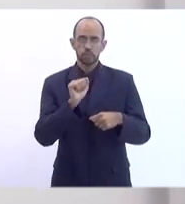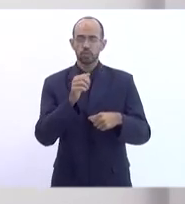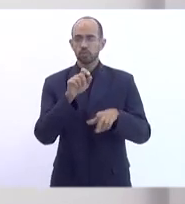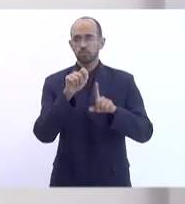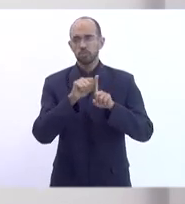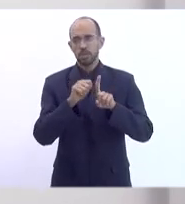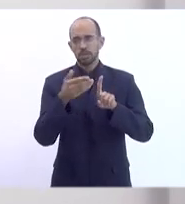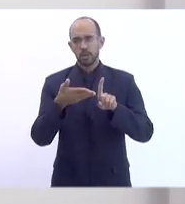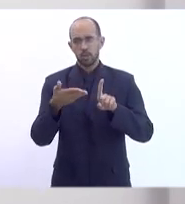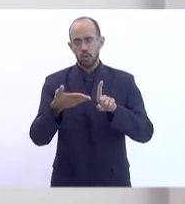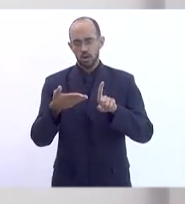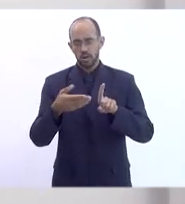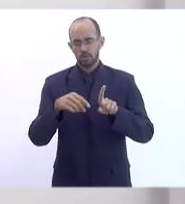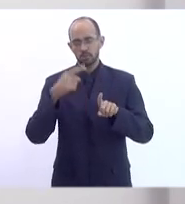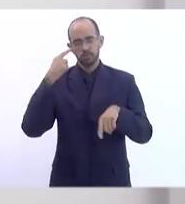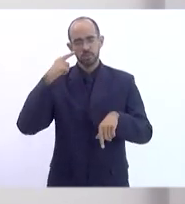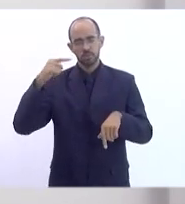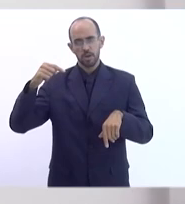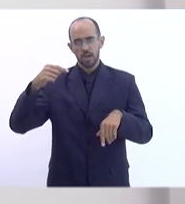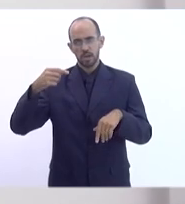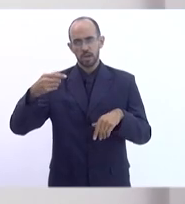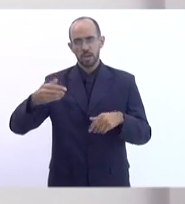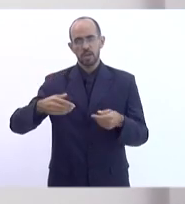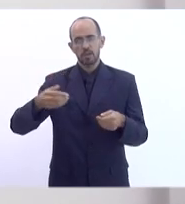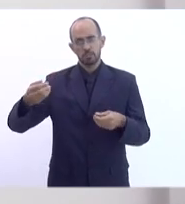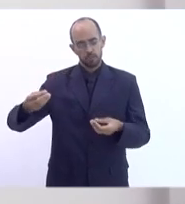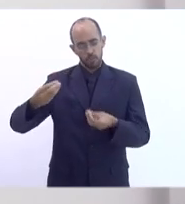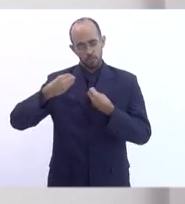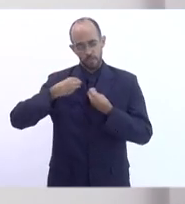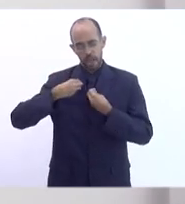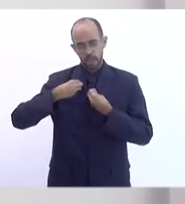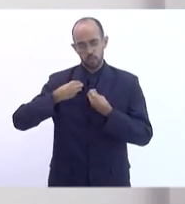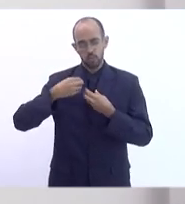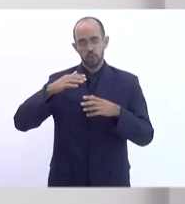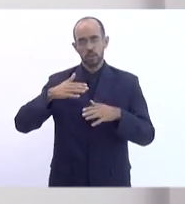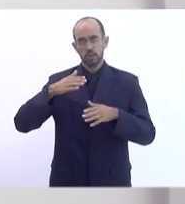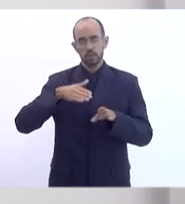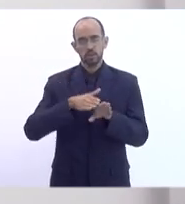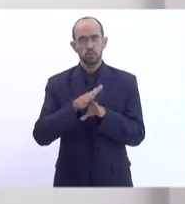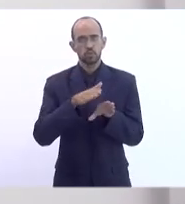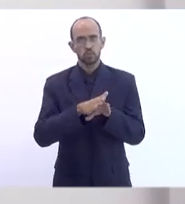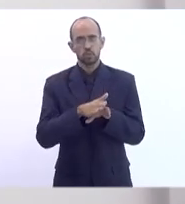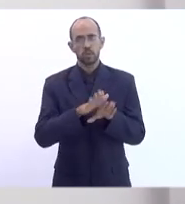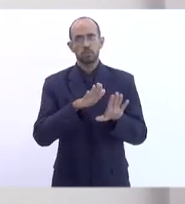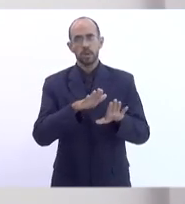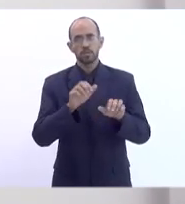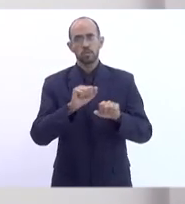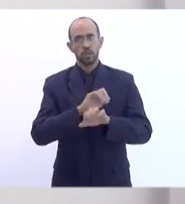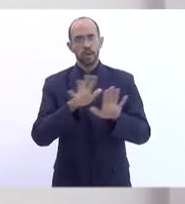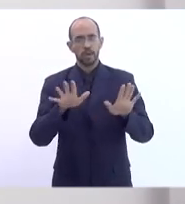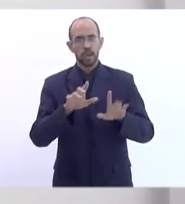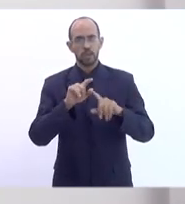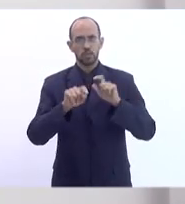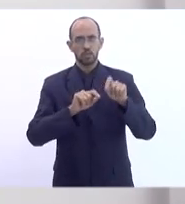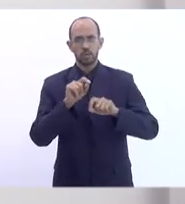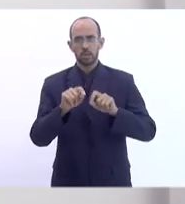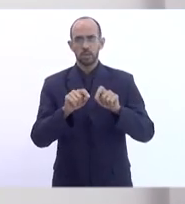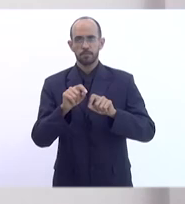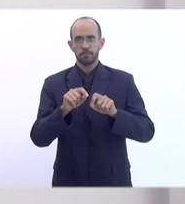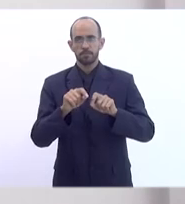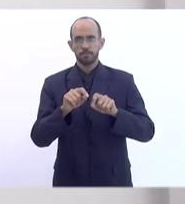mês chegou para mim ainda pouco tem uma semana e instruir eu só quero deixar mais uma vez Clara a posição